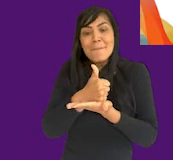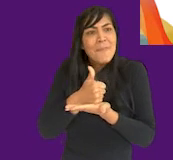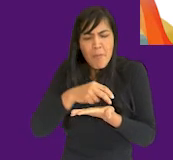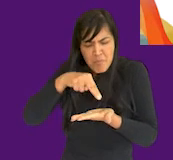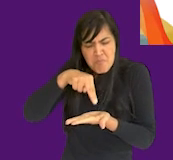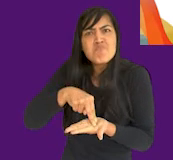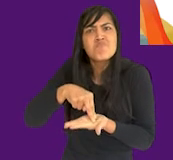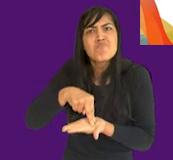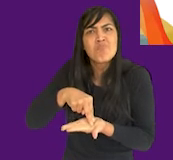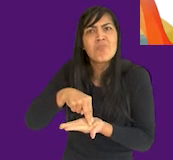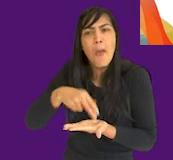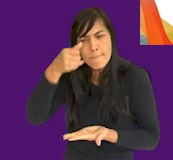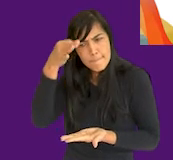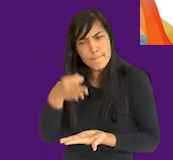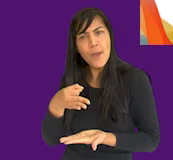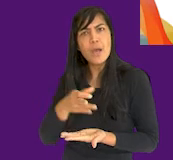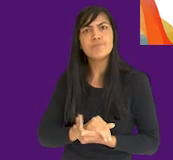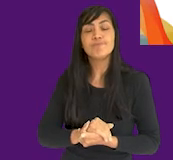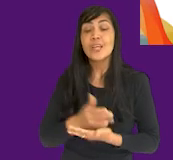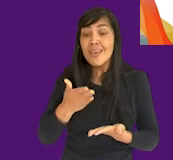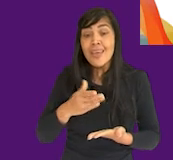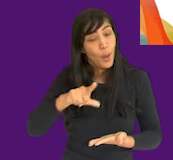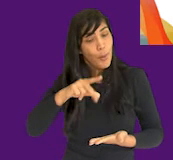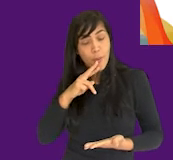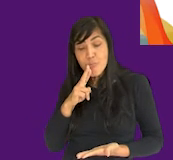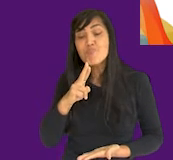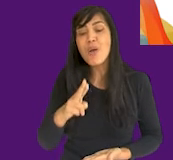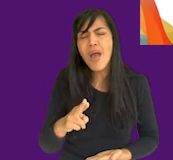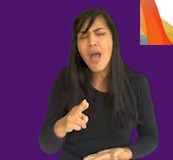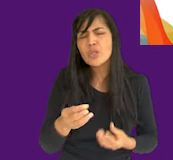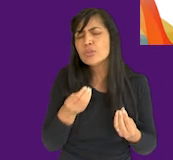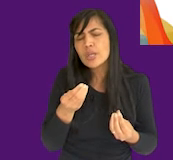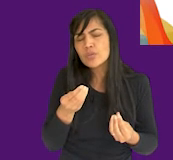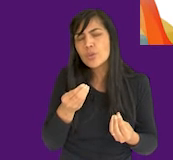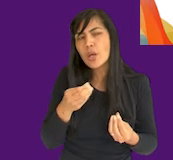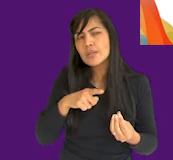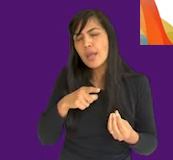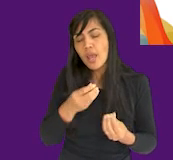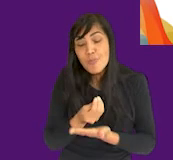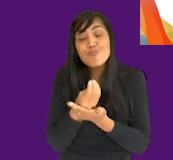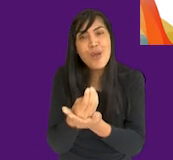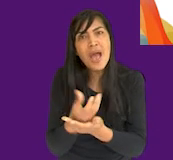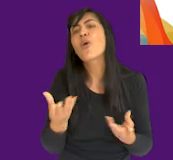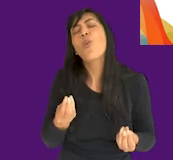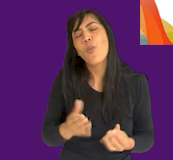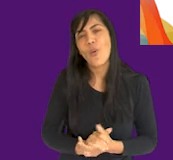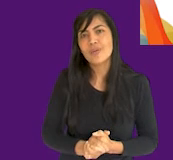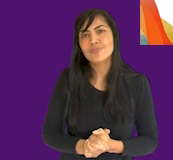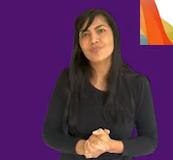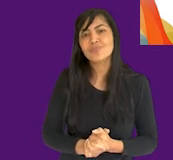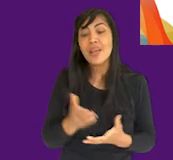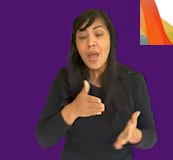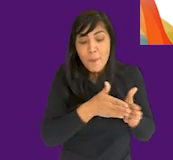muito bem estruturado dá para ver e tipo de resultados é a última pergunta já foram